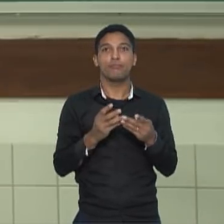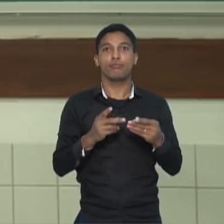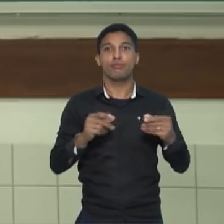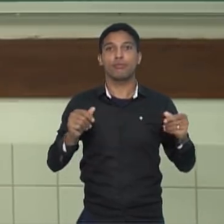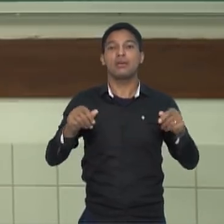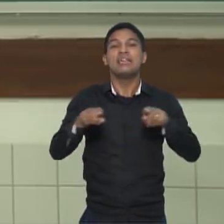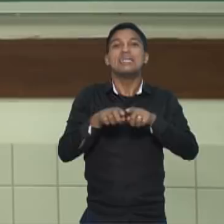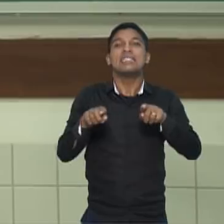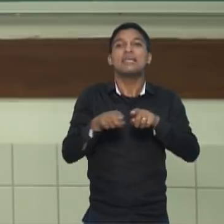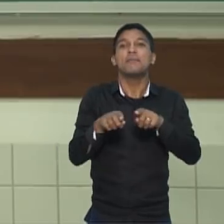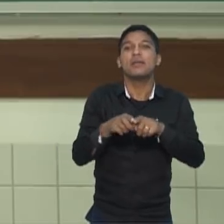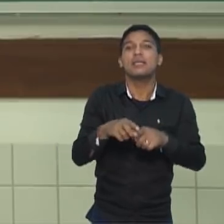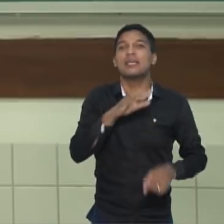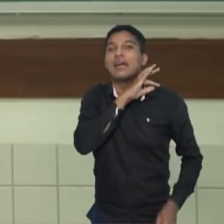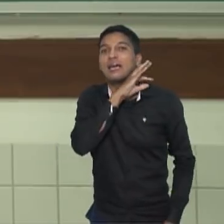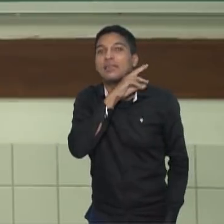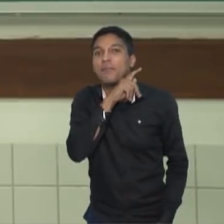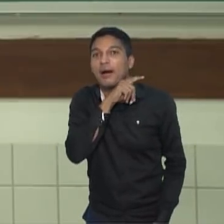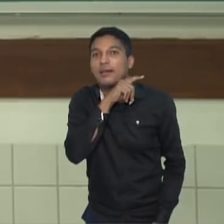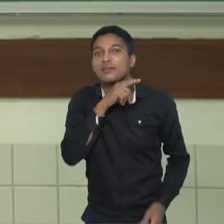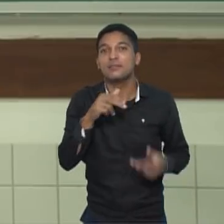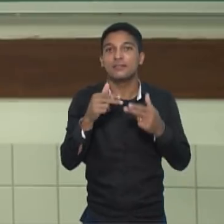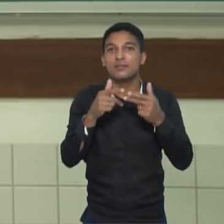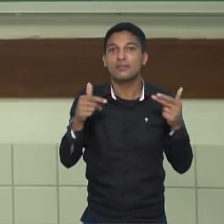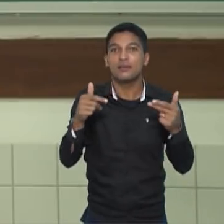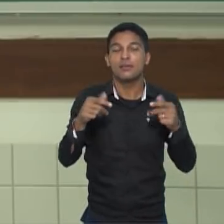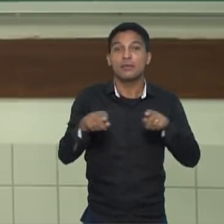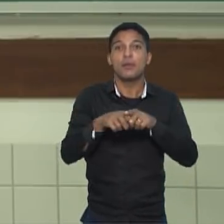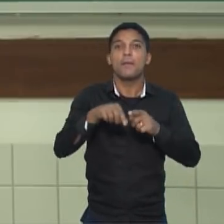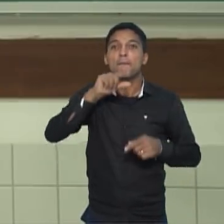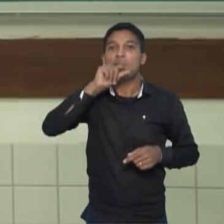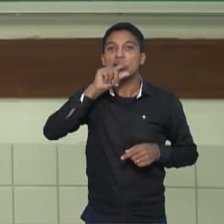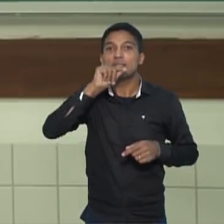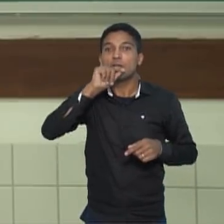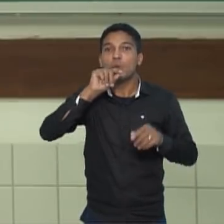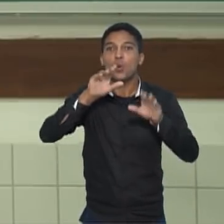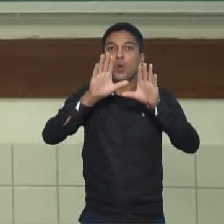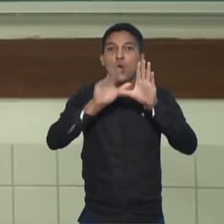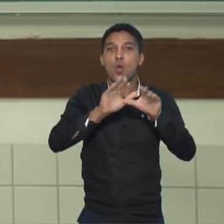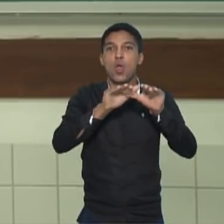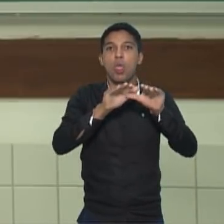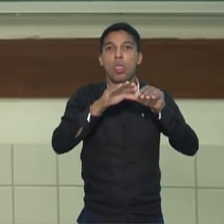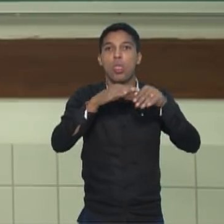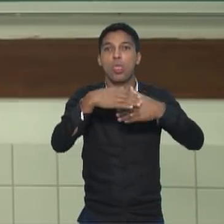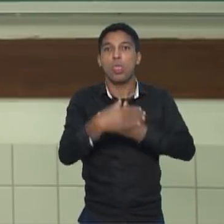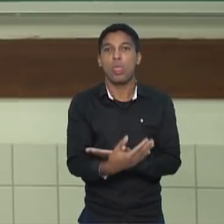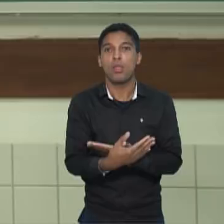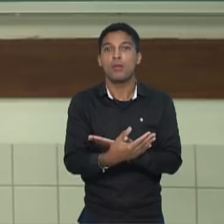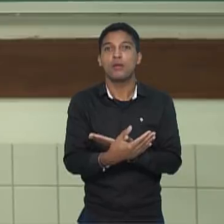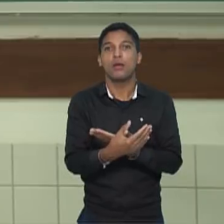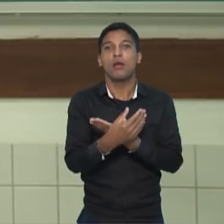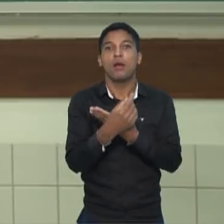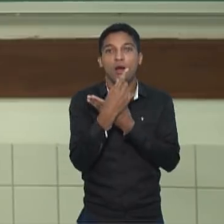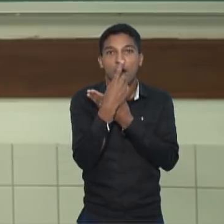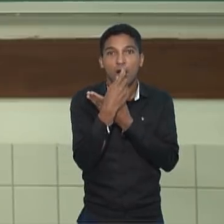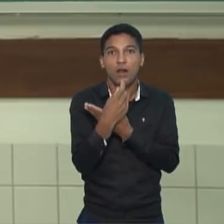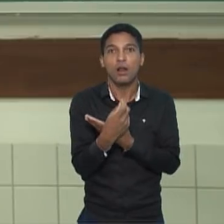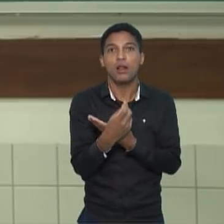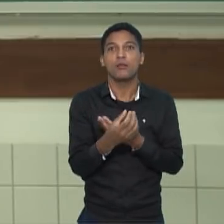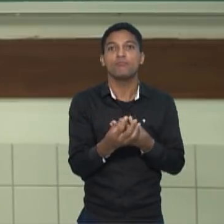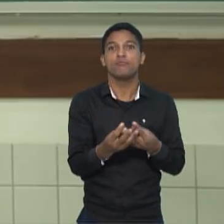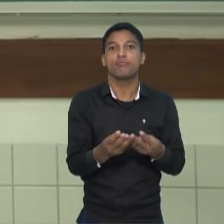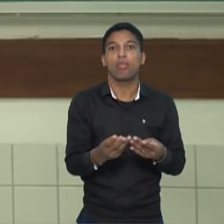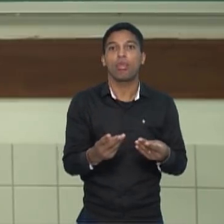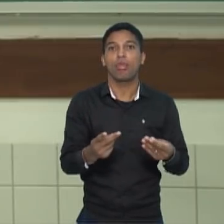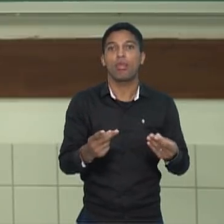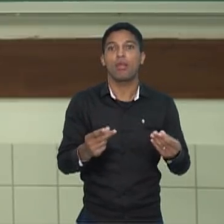por exemplo, o passarinho que morreu, enfim, quanto mais materiais para se decompor, maior vai ser a